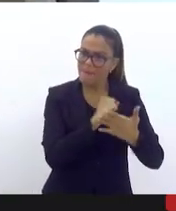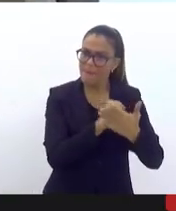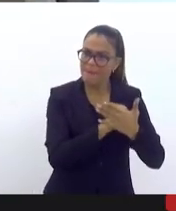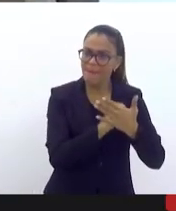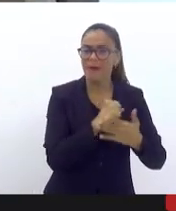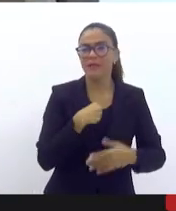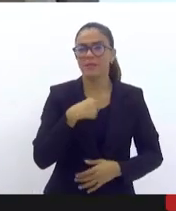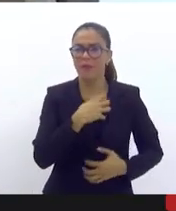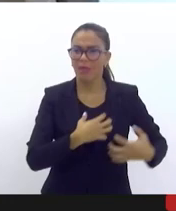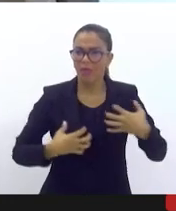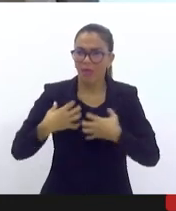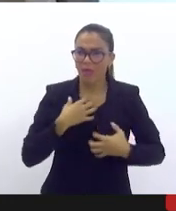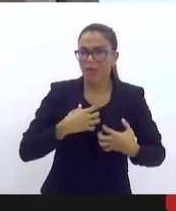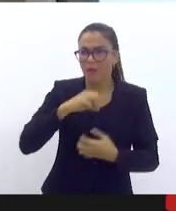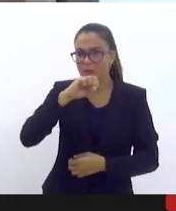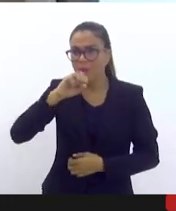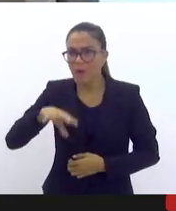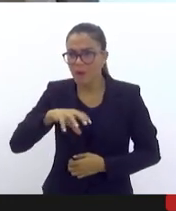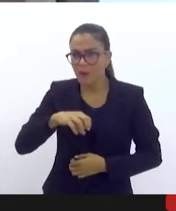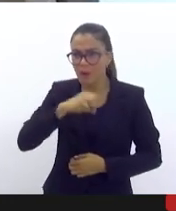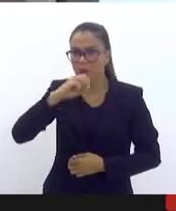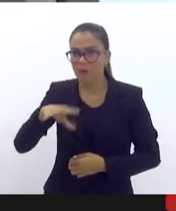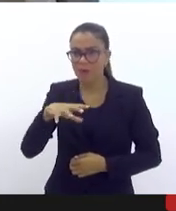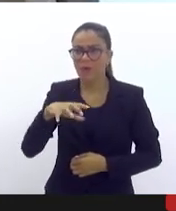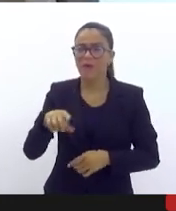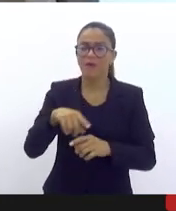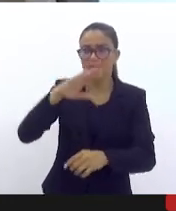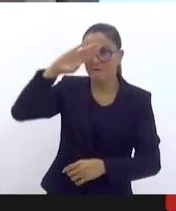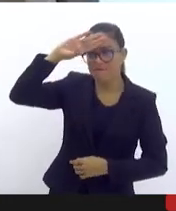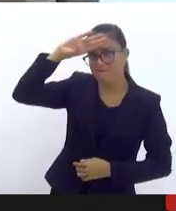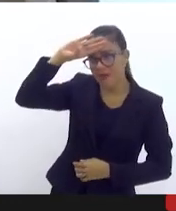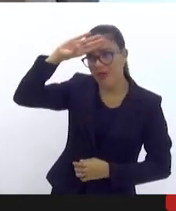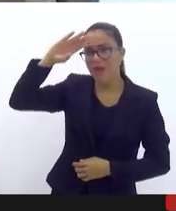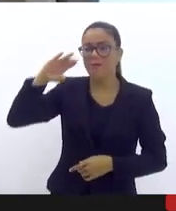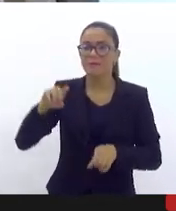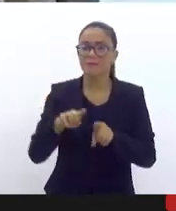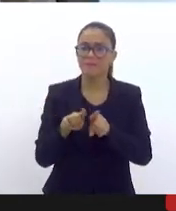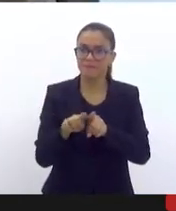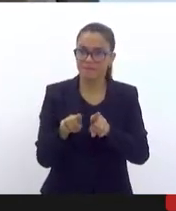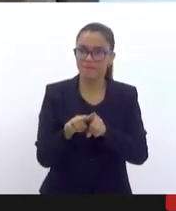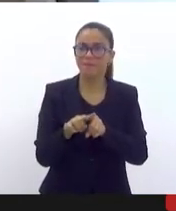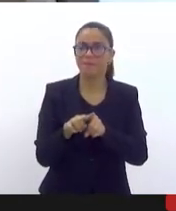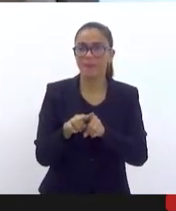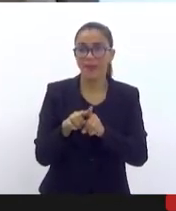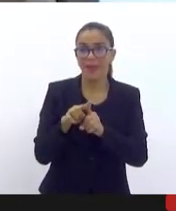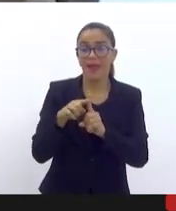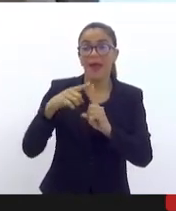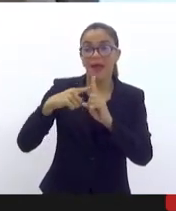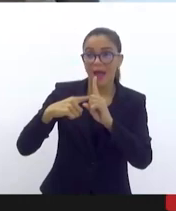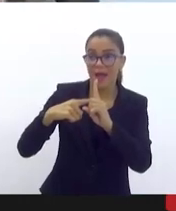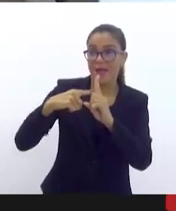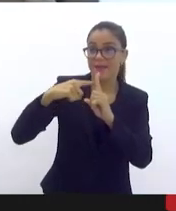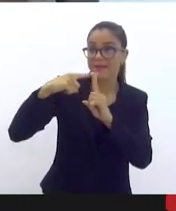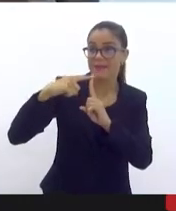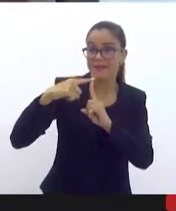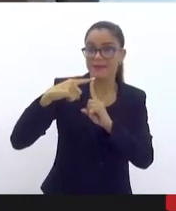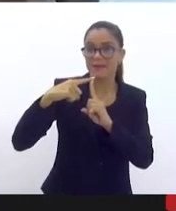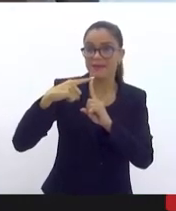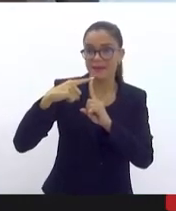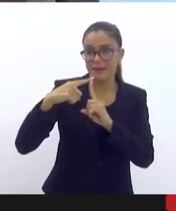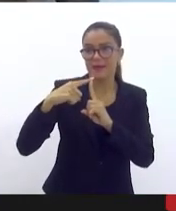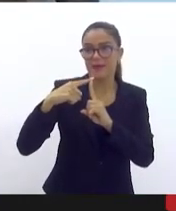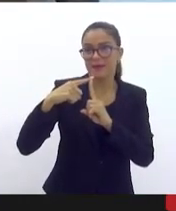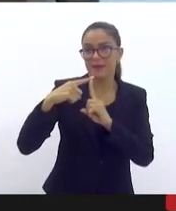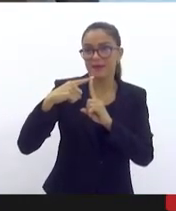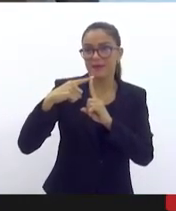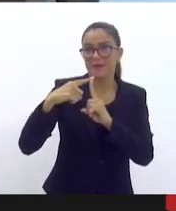náusea vômito febre hipertermia né É hipertermia é um sinal de que